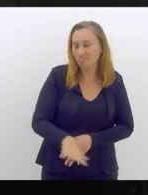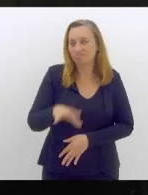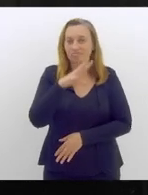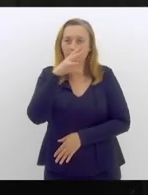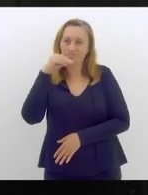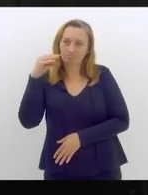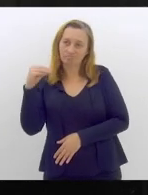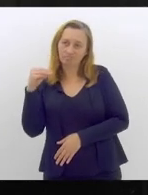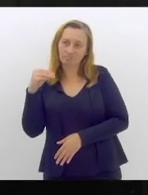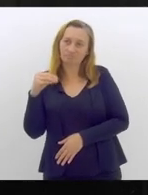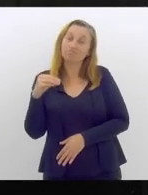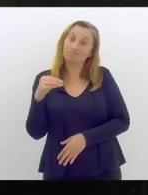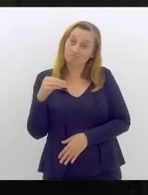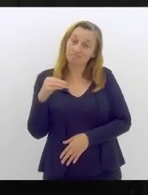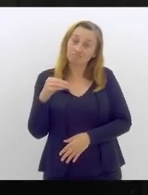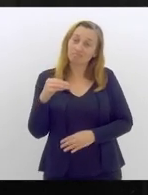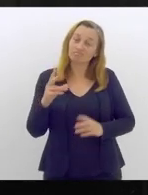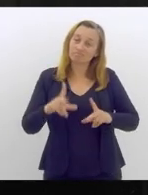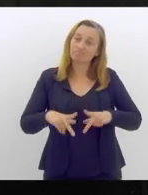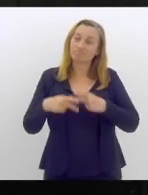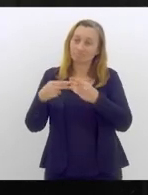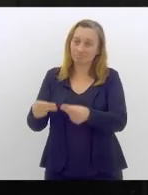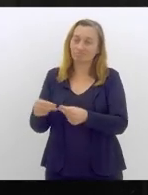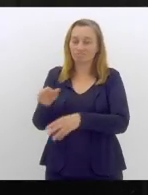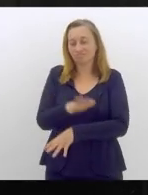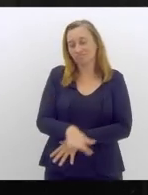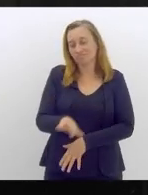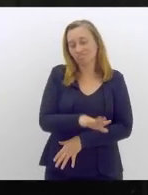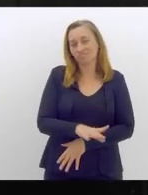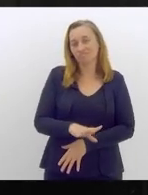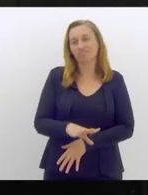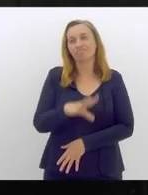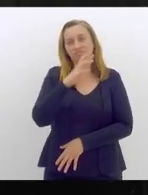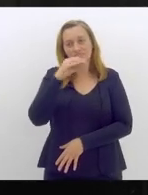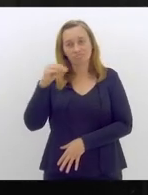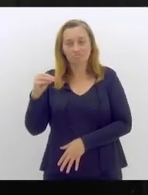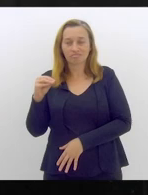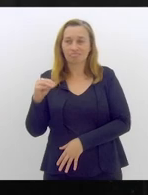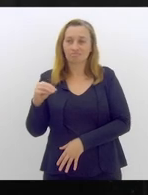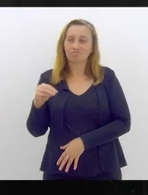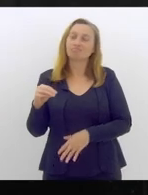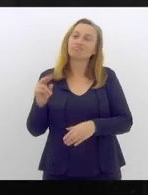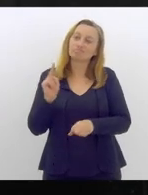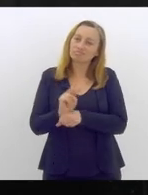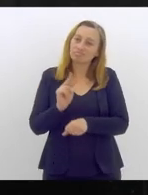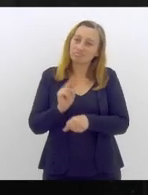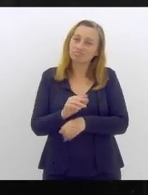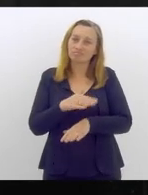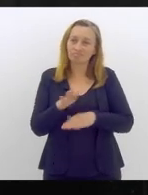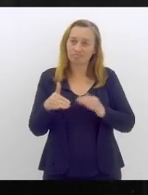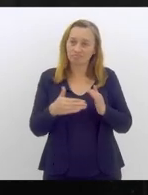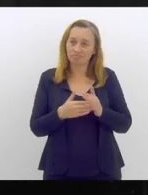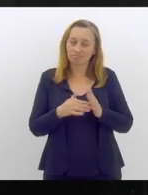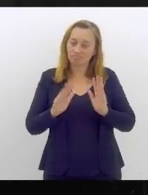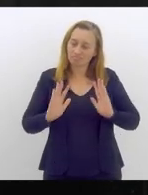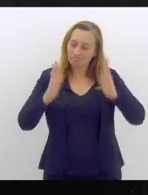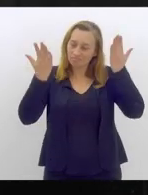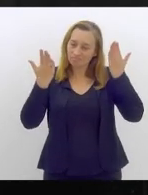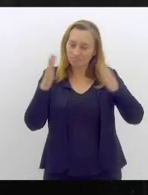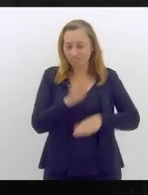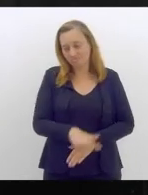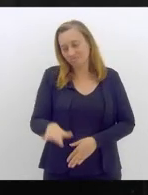adolescência vamos presentear as nossas crianças com a proteção integral viva